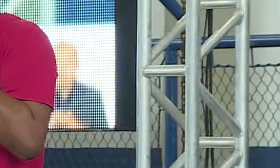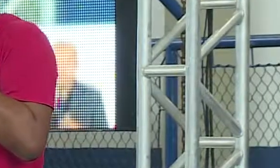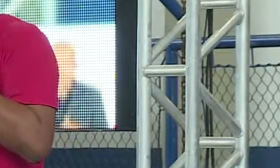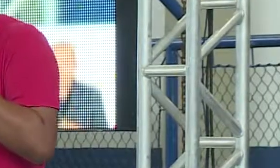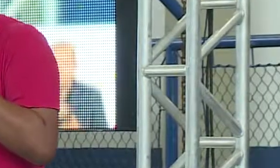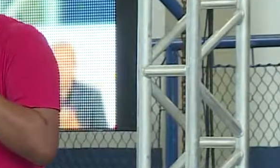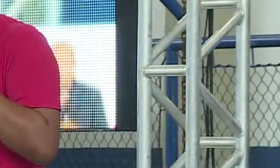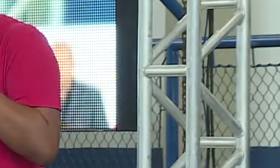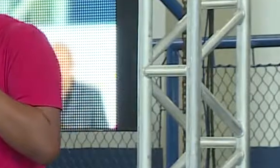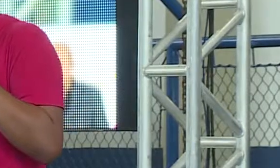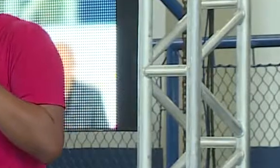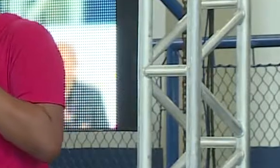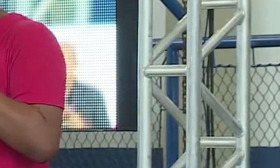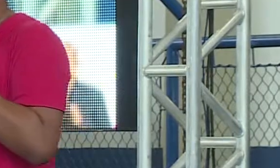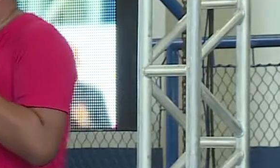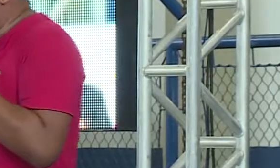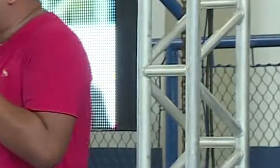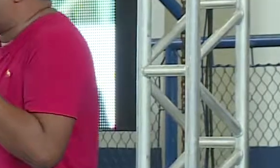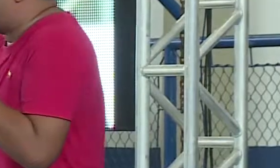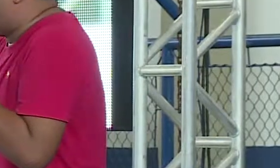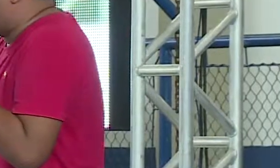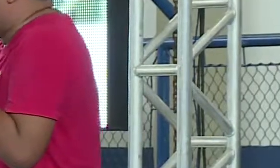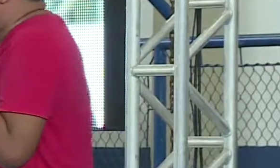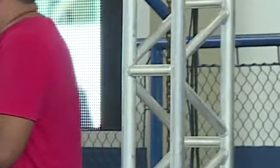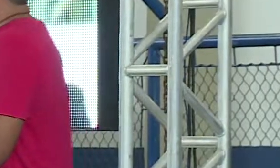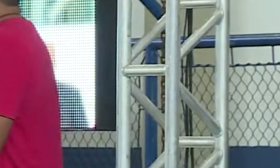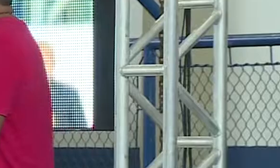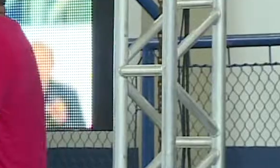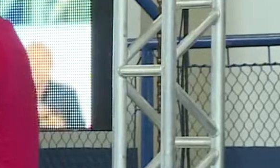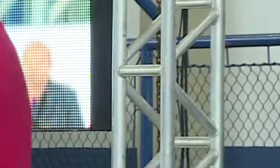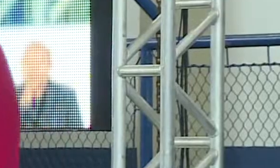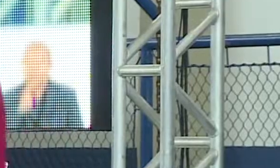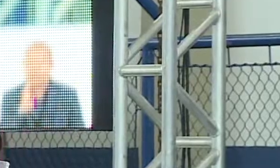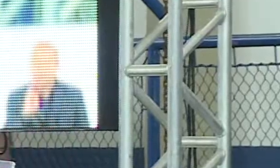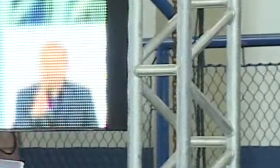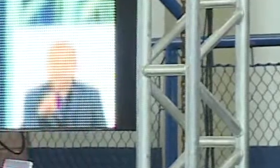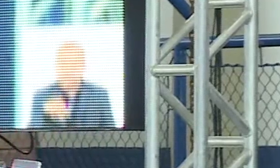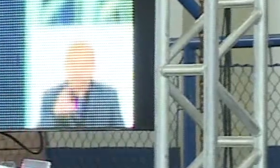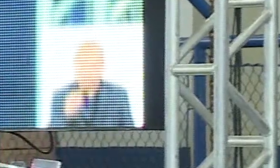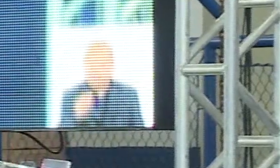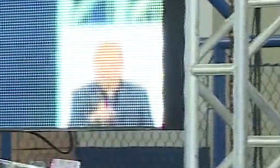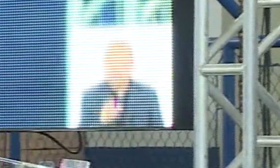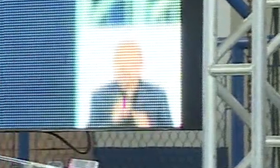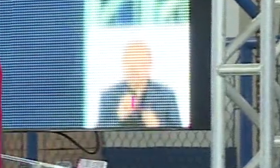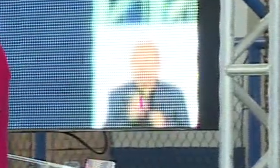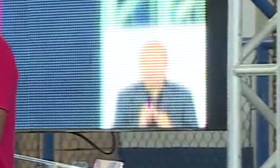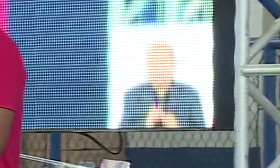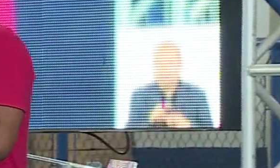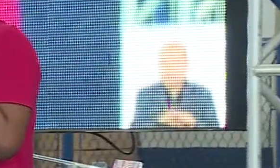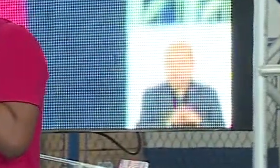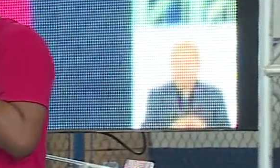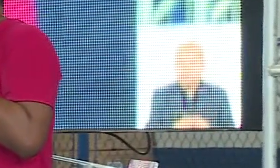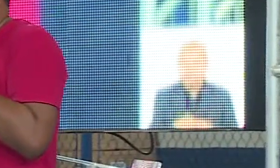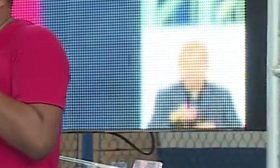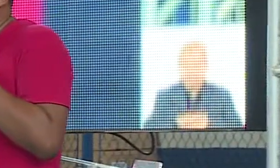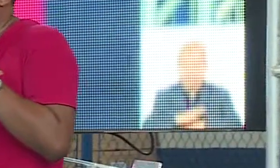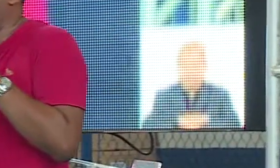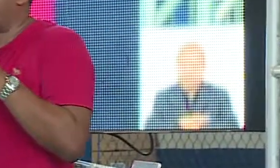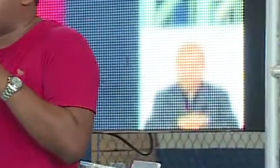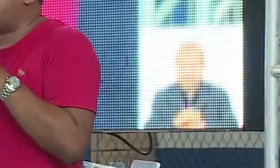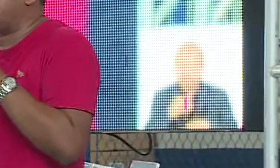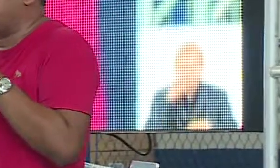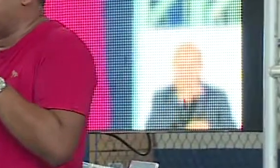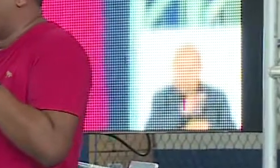causa queimaduras. Um cidadão que é submetido a um feixe de radiação alfa, ele vai ter queimaduras. E dependendo do